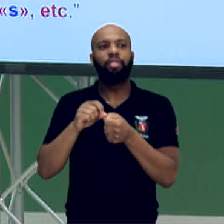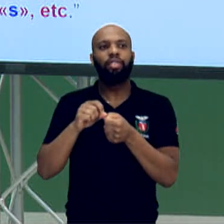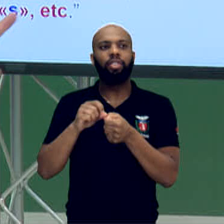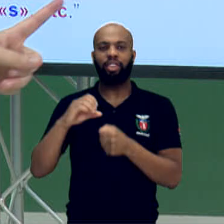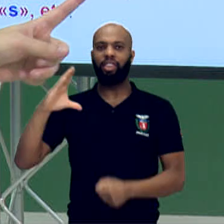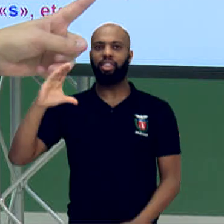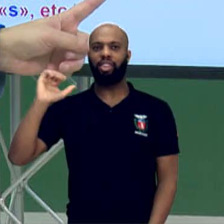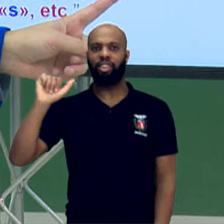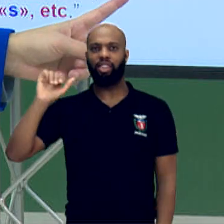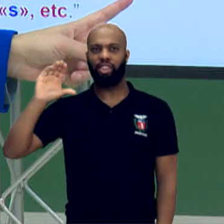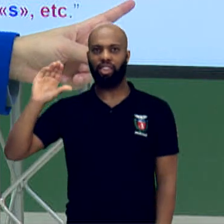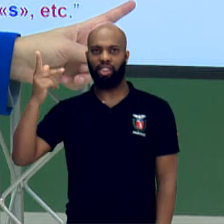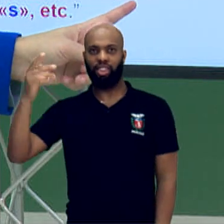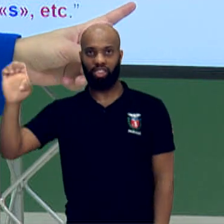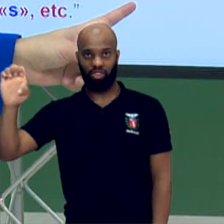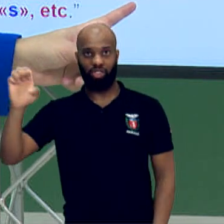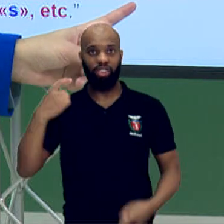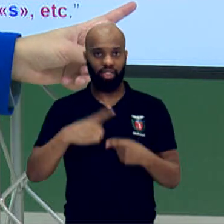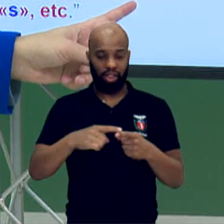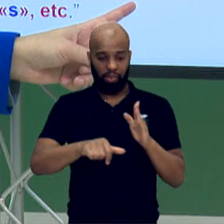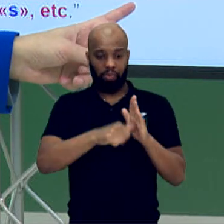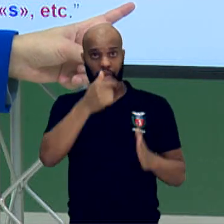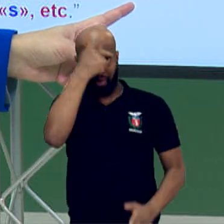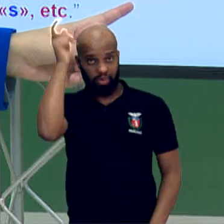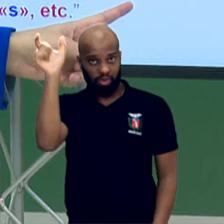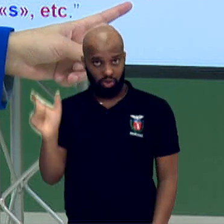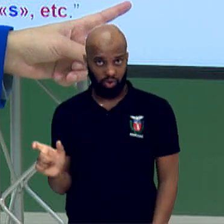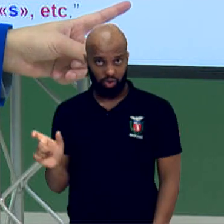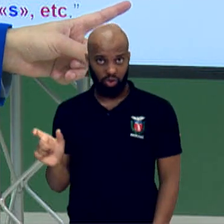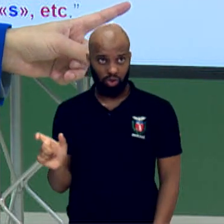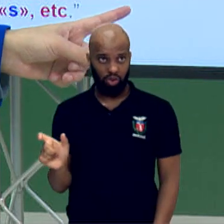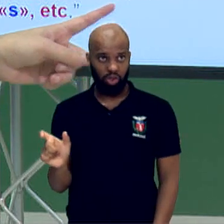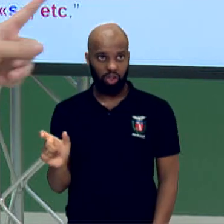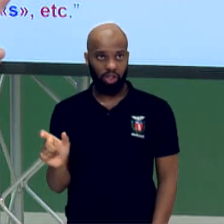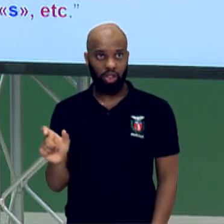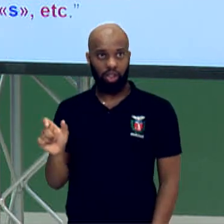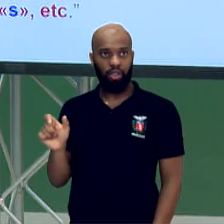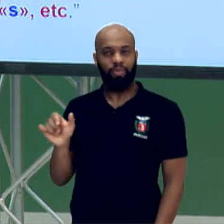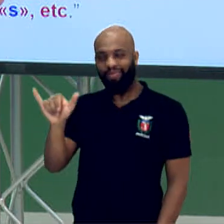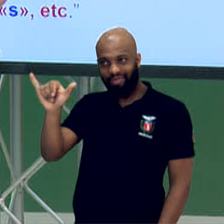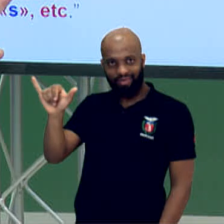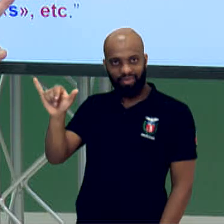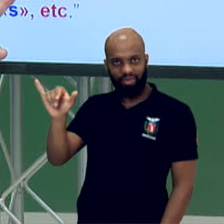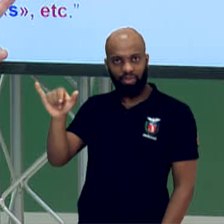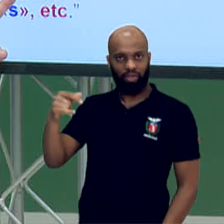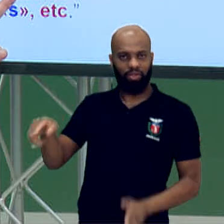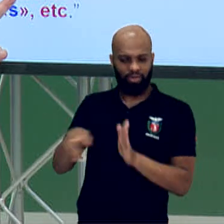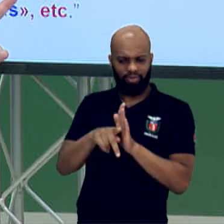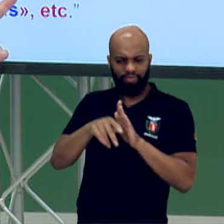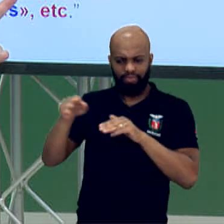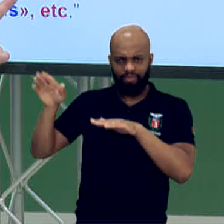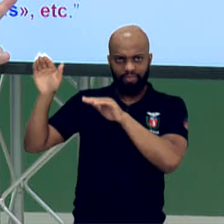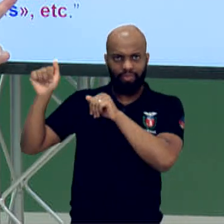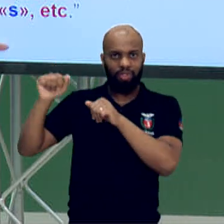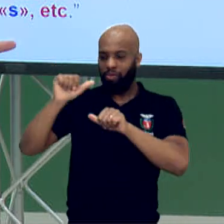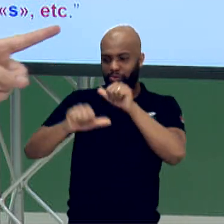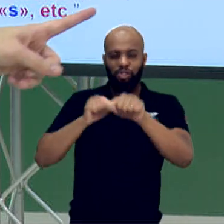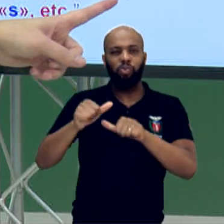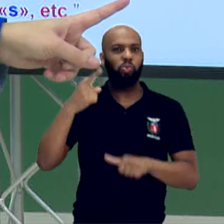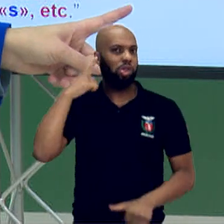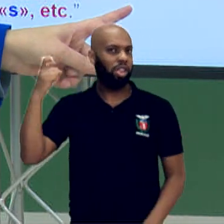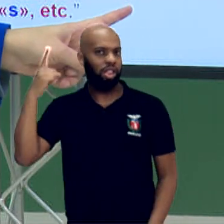cache. Lembra a primeira pessoa, o yo, eu em espanhol? Então eles não distinguem o som.